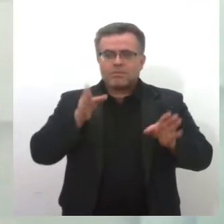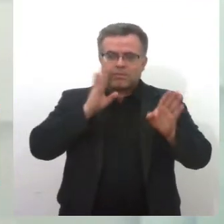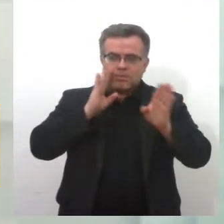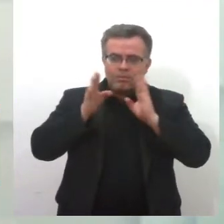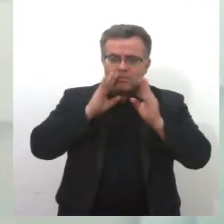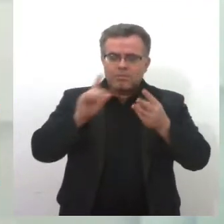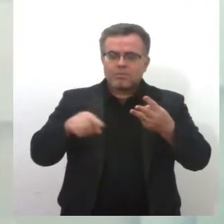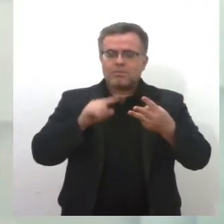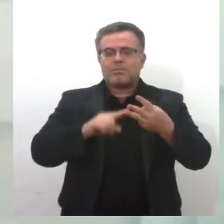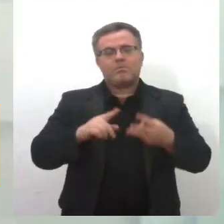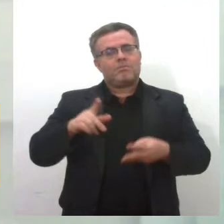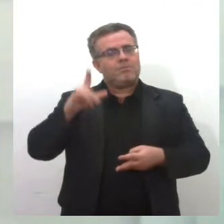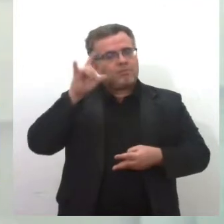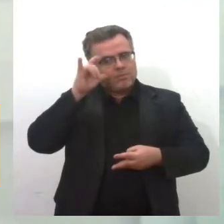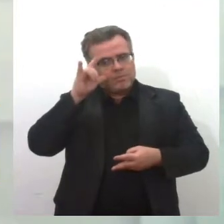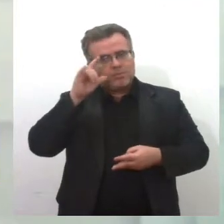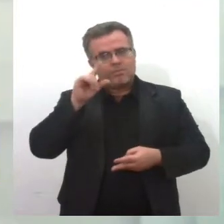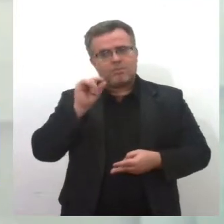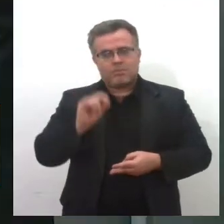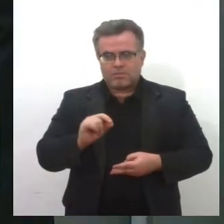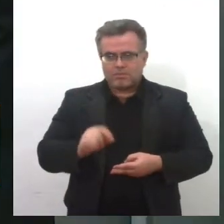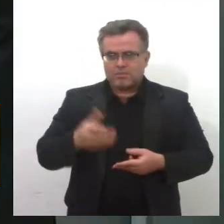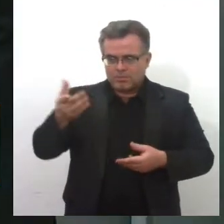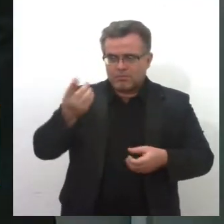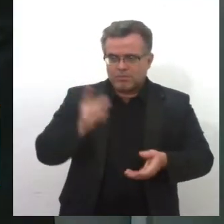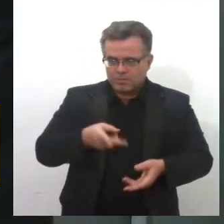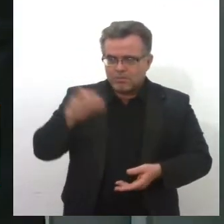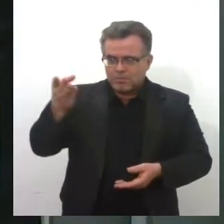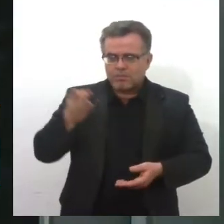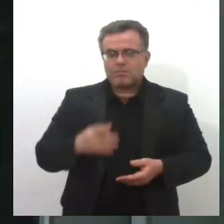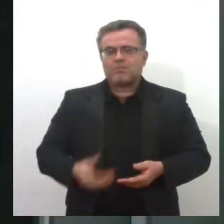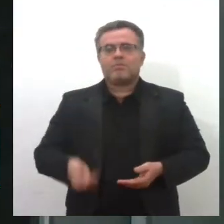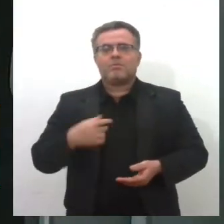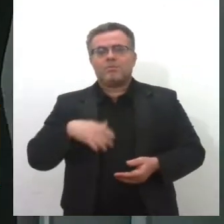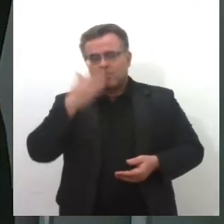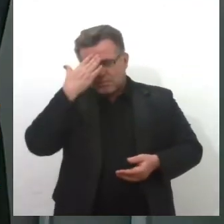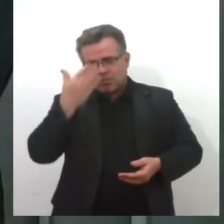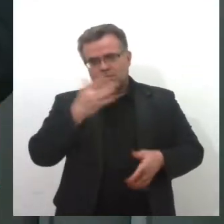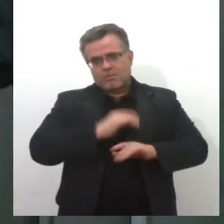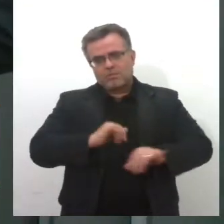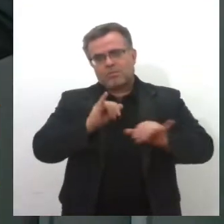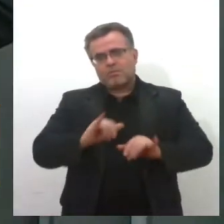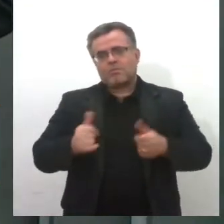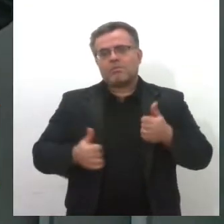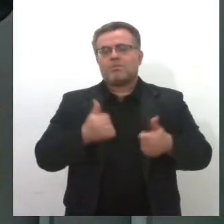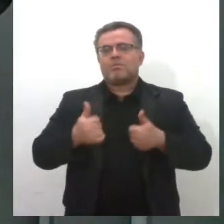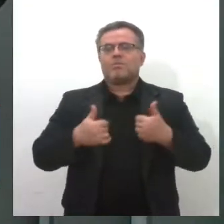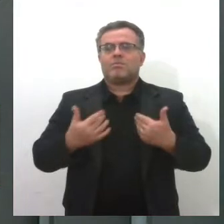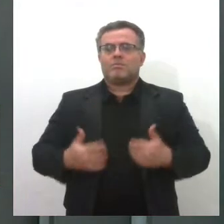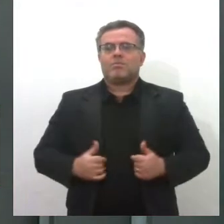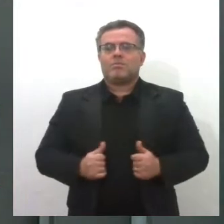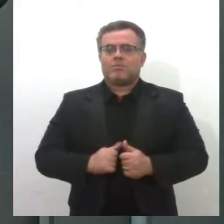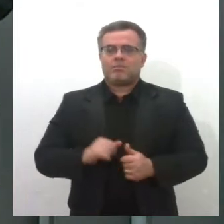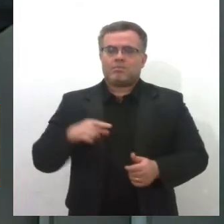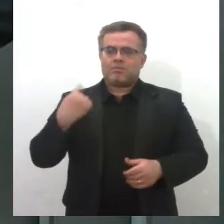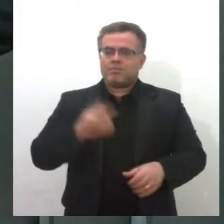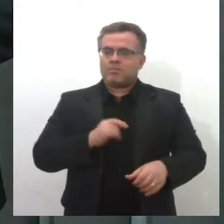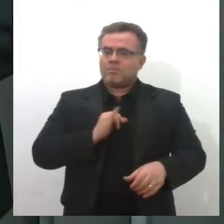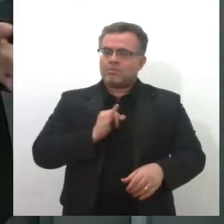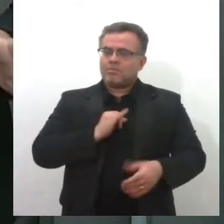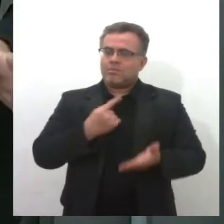no @AssembleiaSergipe. Thiago. Ok, Tiane, muito obrigado pelas informações, tá bom? Nós vamos a um breve